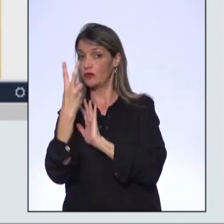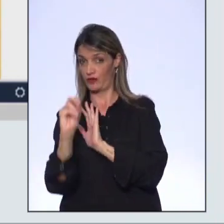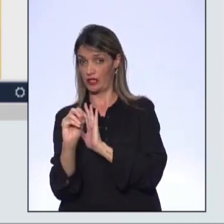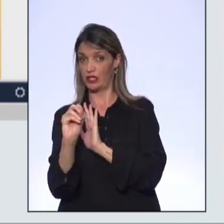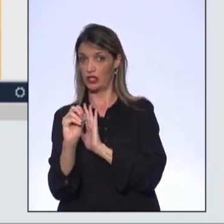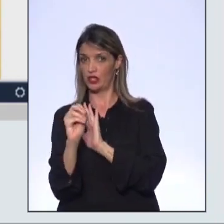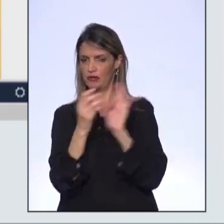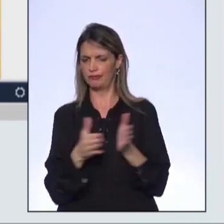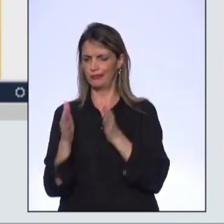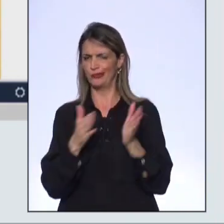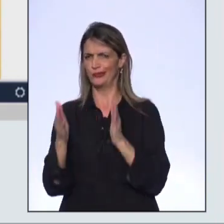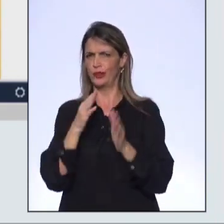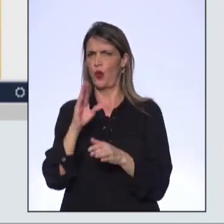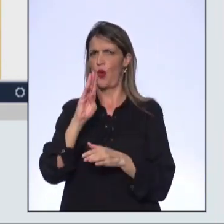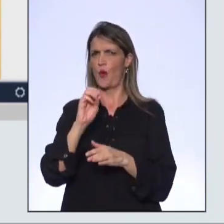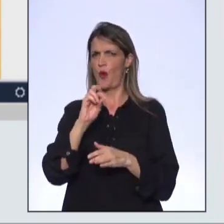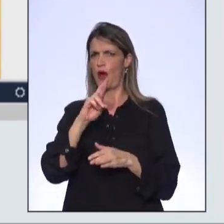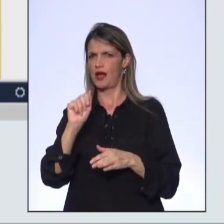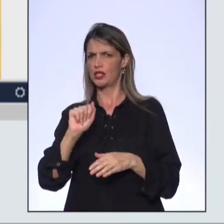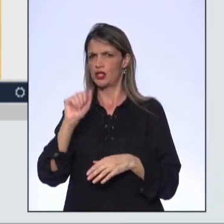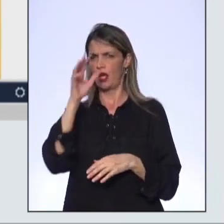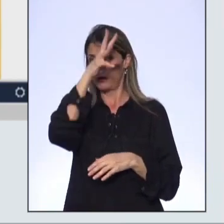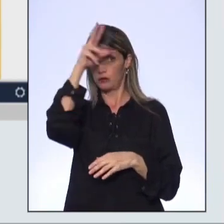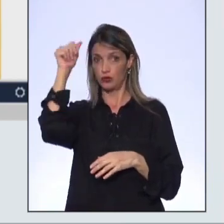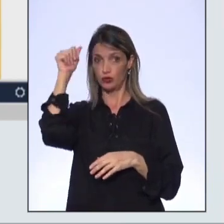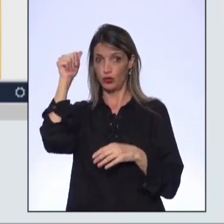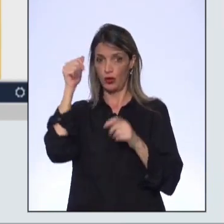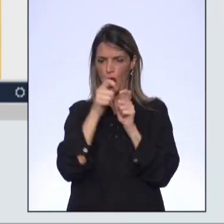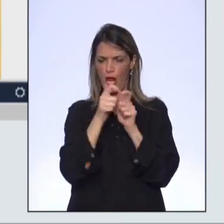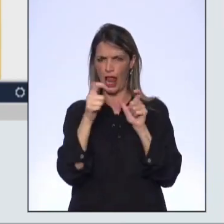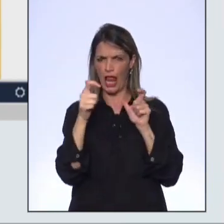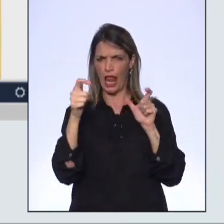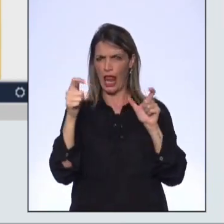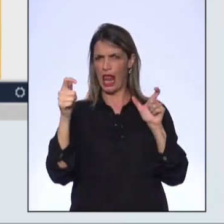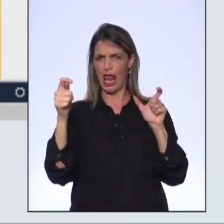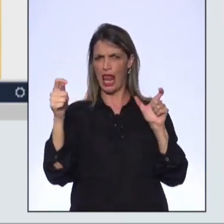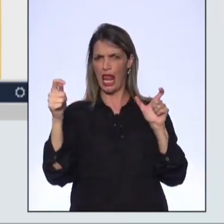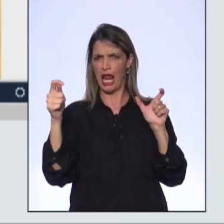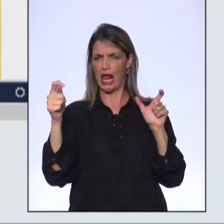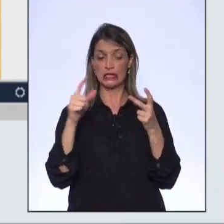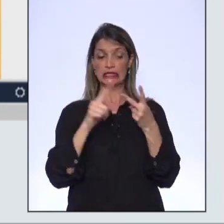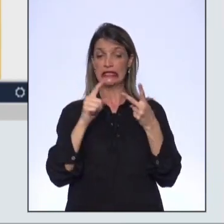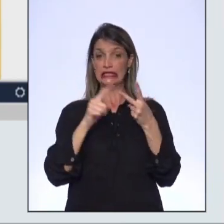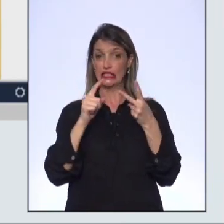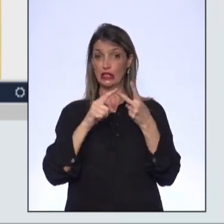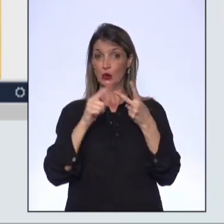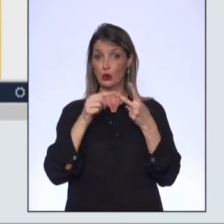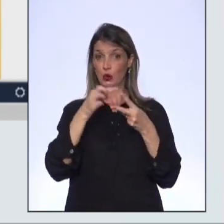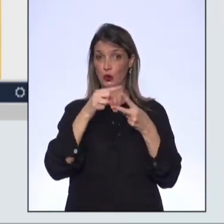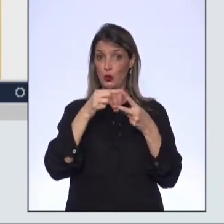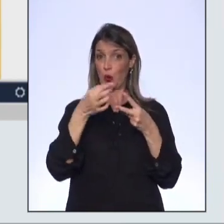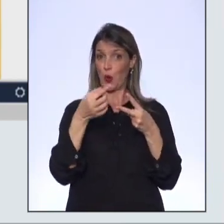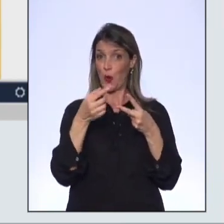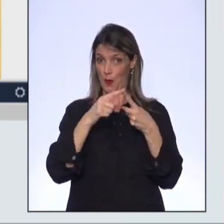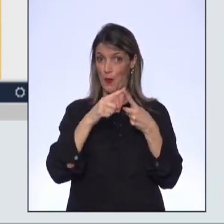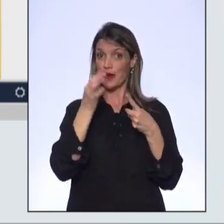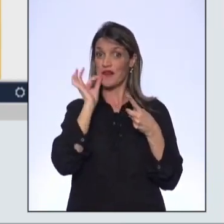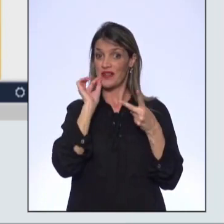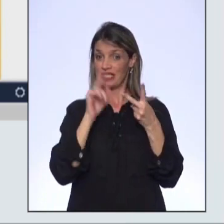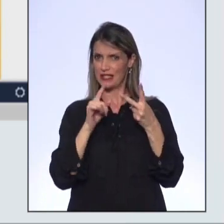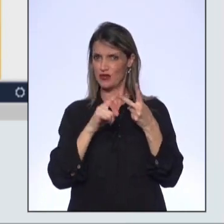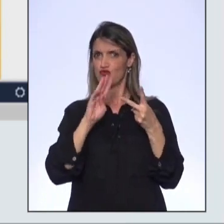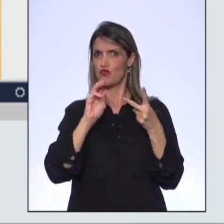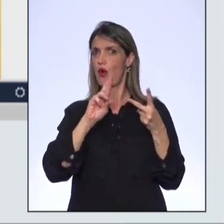produção de borracha na região amazônica cresceu rapidamente e ocupou a segunda posição como o maior produto de exportação do